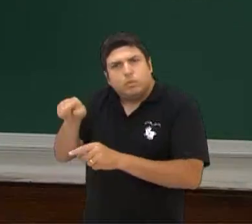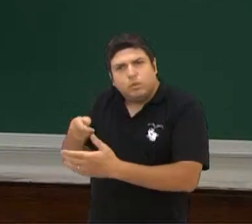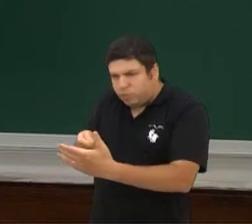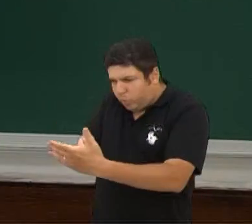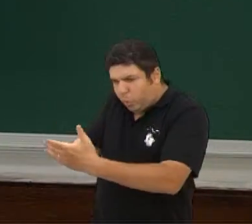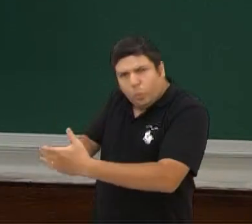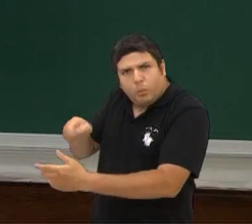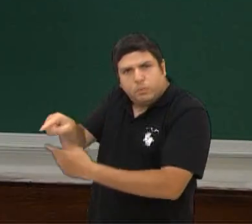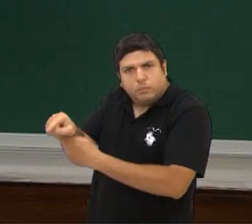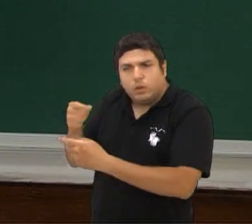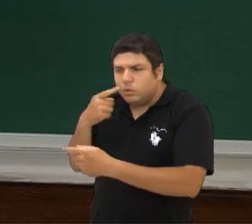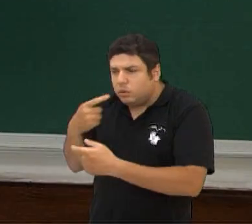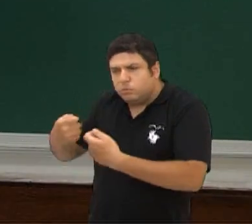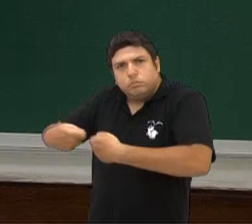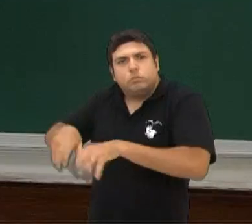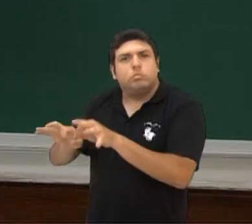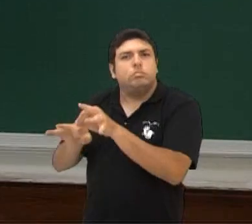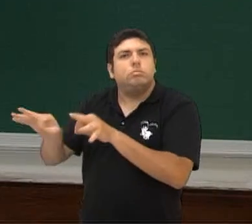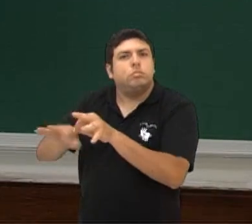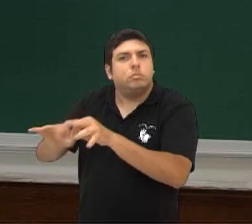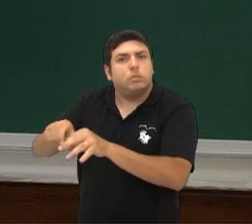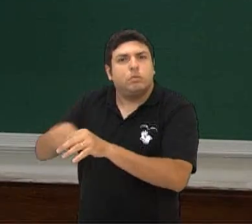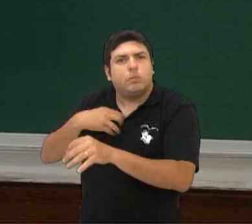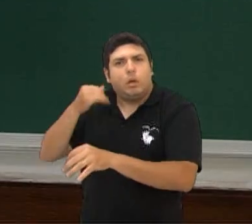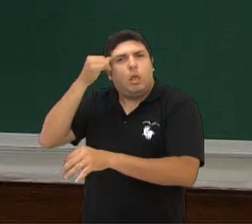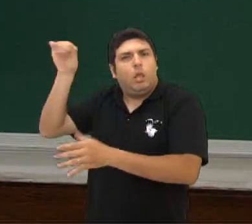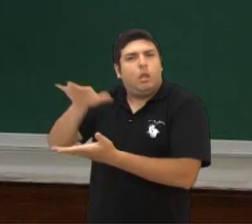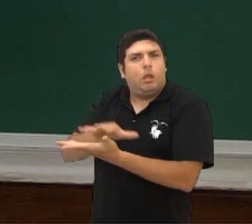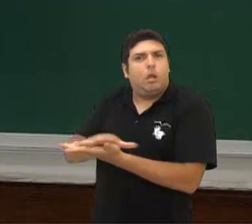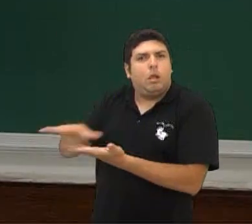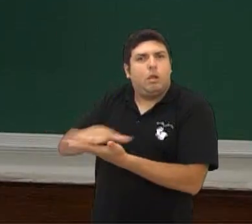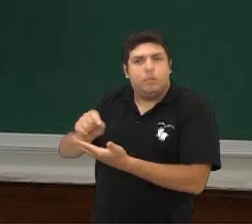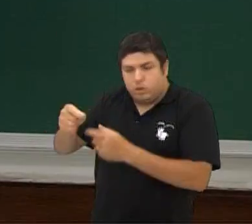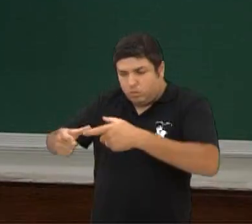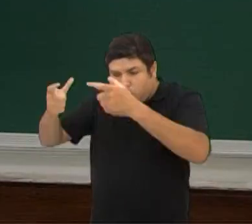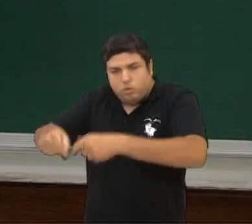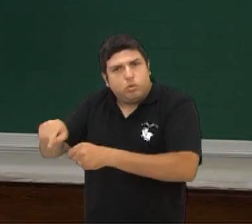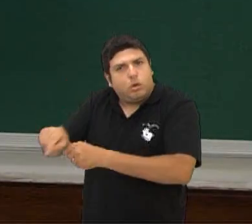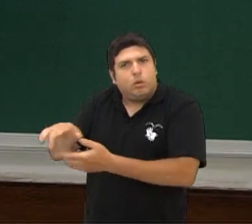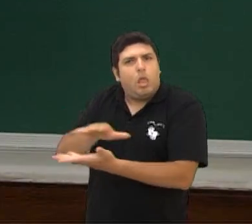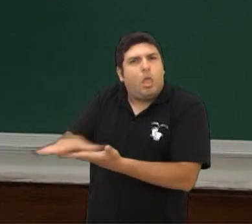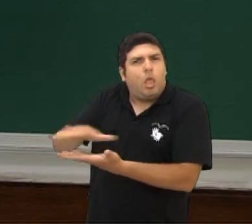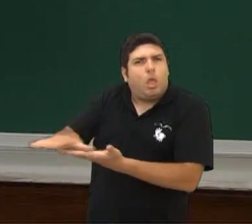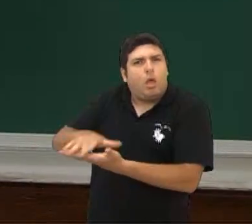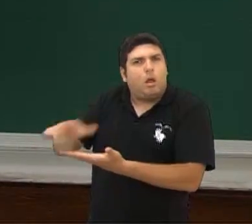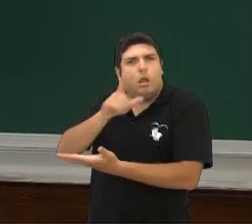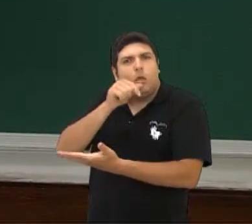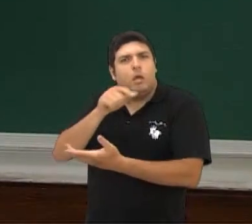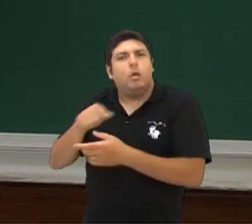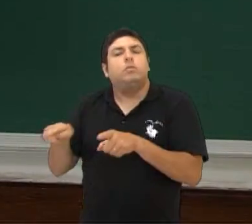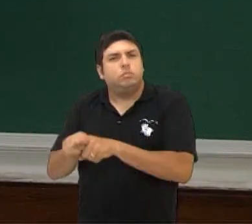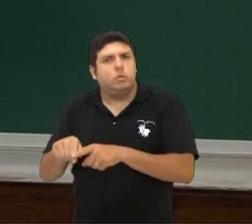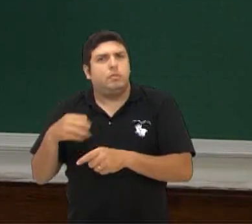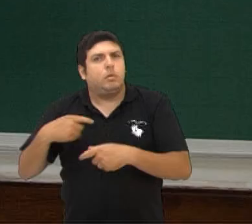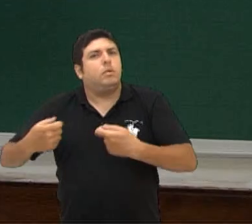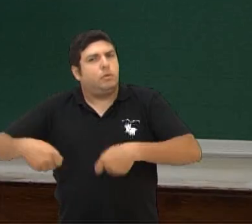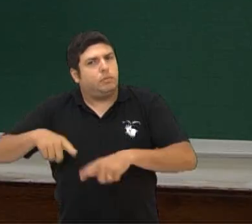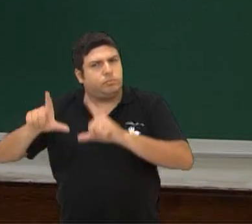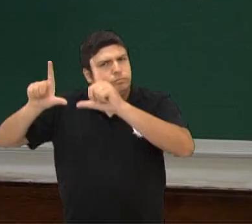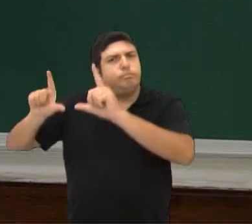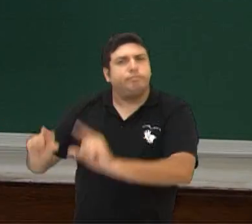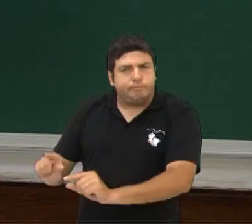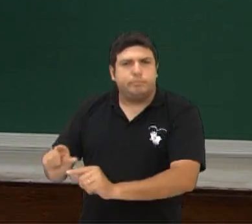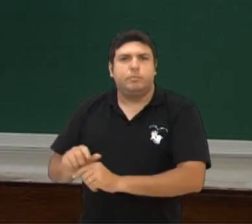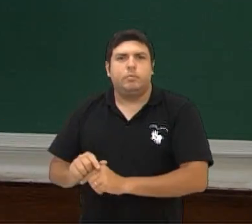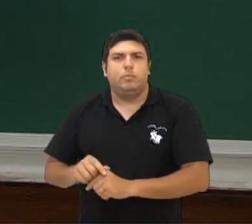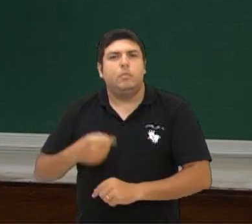feitos planejamentos para que esses outros locais que consomem muita água também tenham uma diminuição, né?